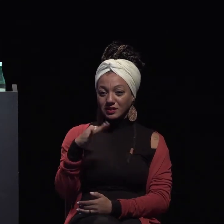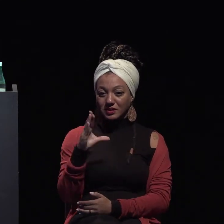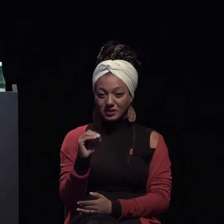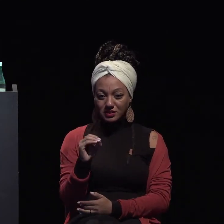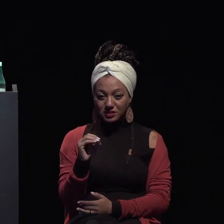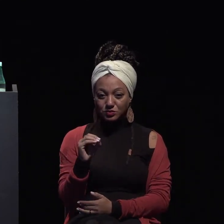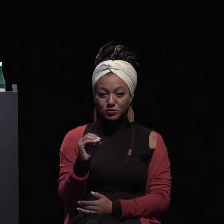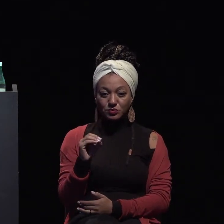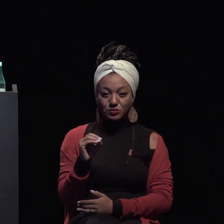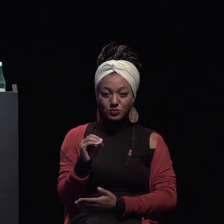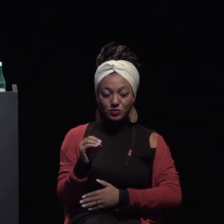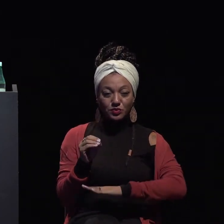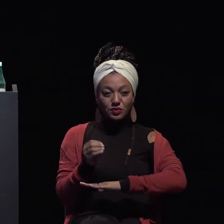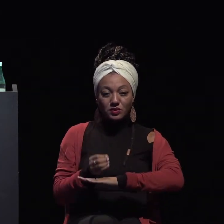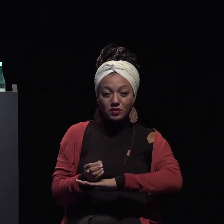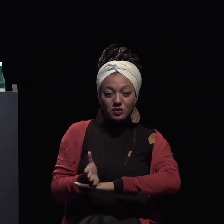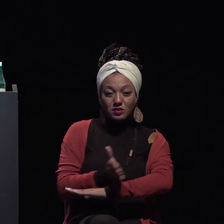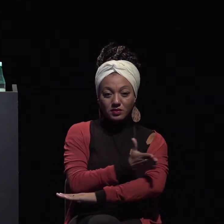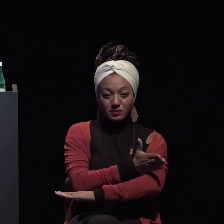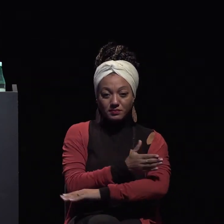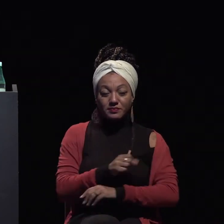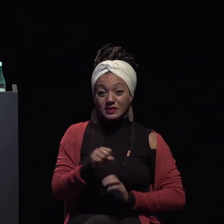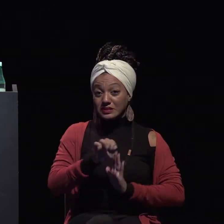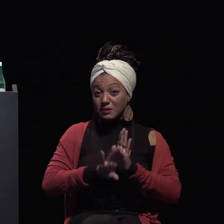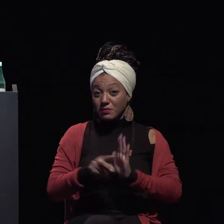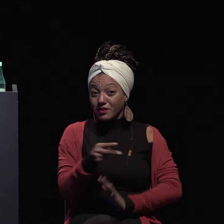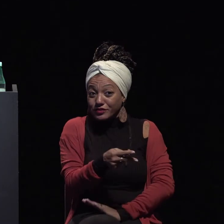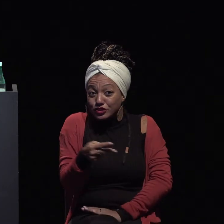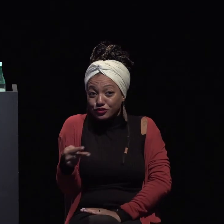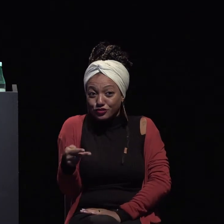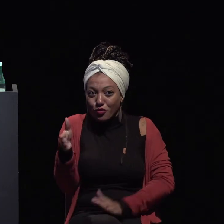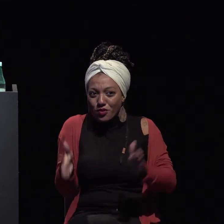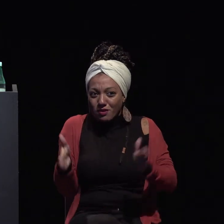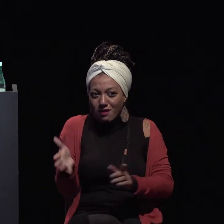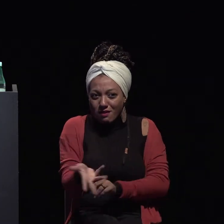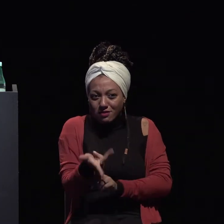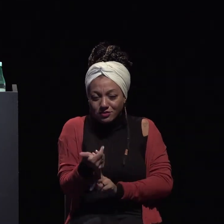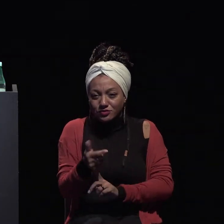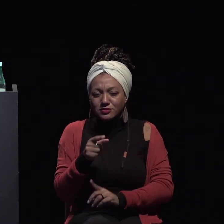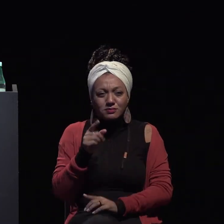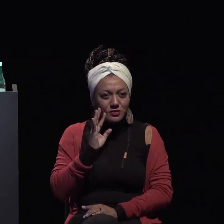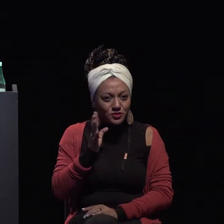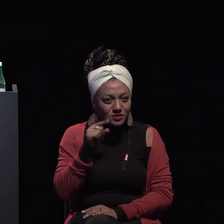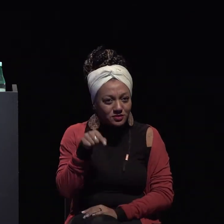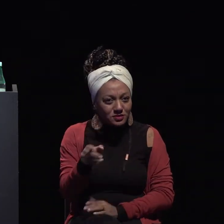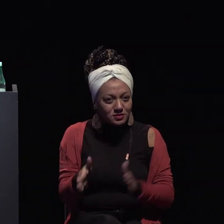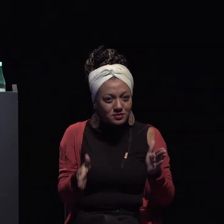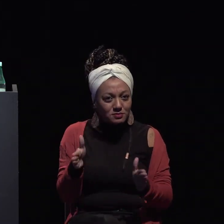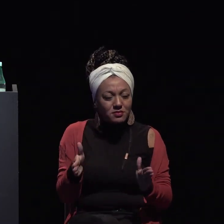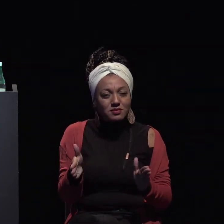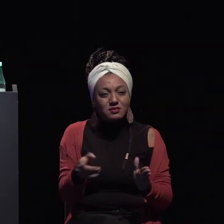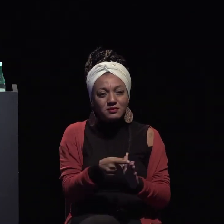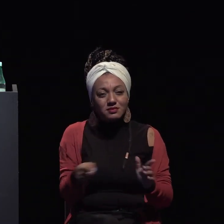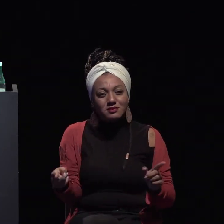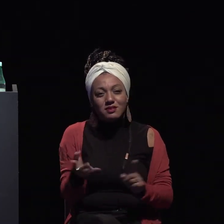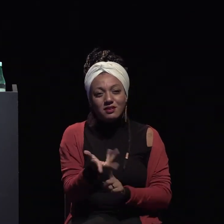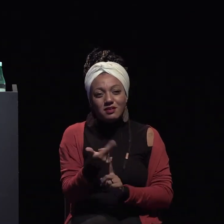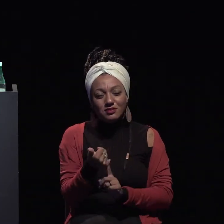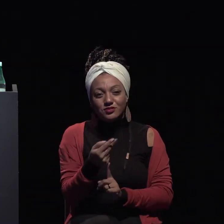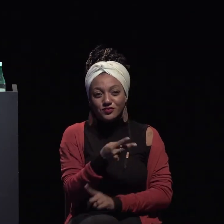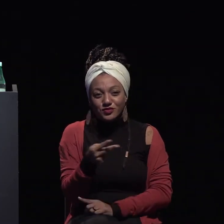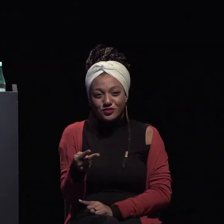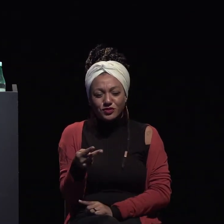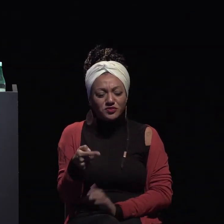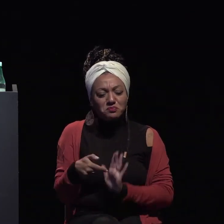Modernismo, semana de 22 tilintando. E aí, né? Até a semana de 22, que dizia que ia mostrar um